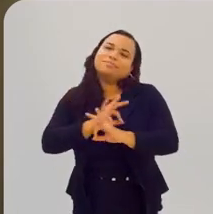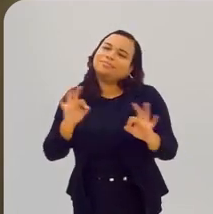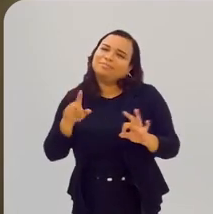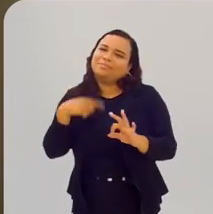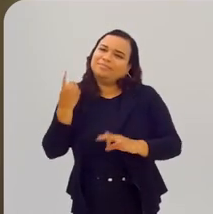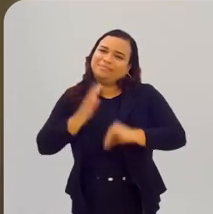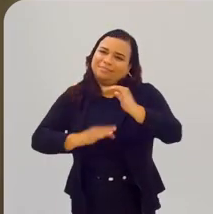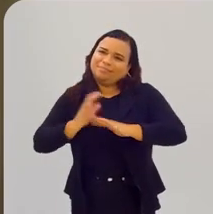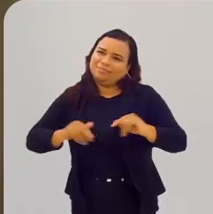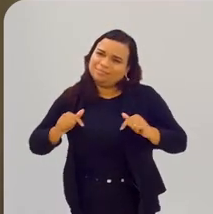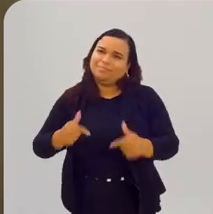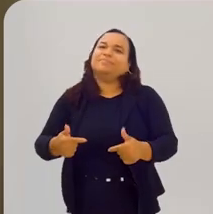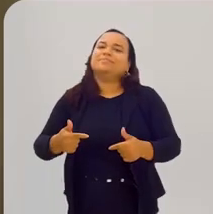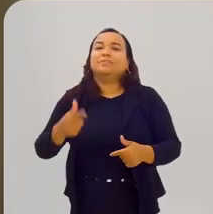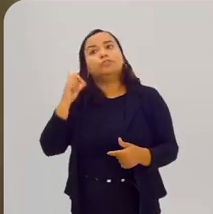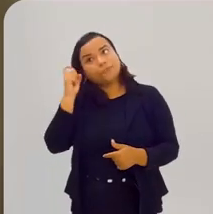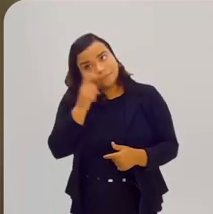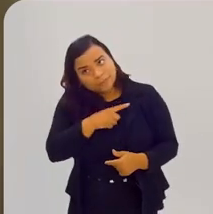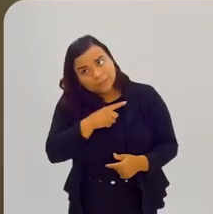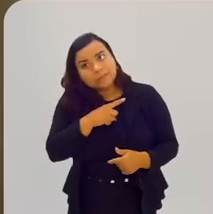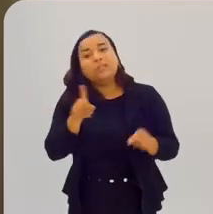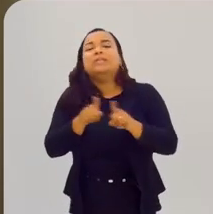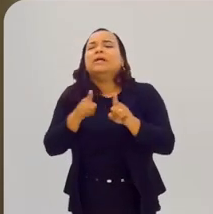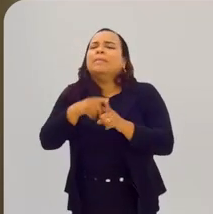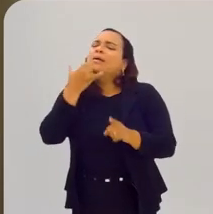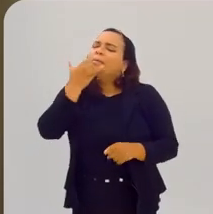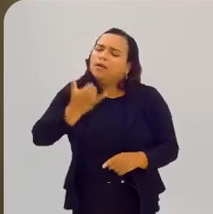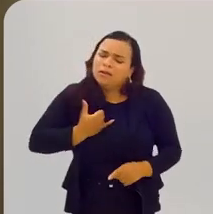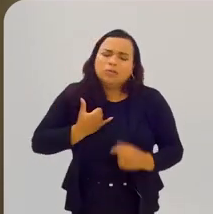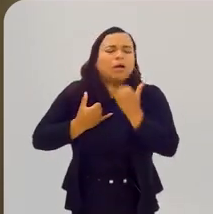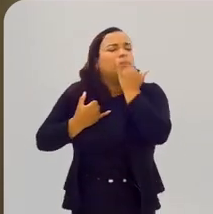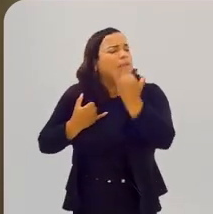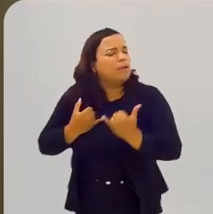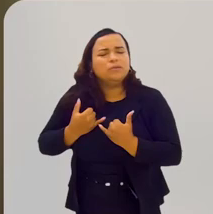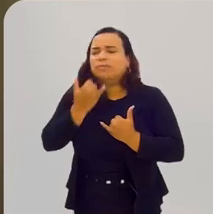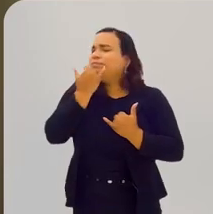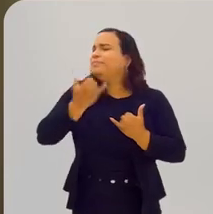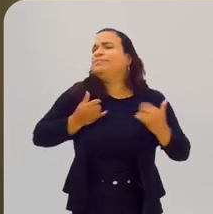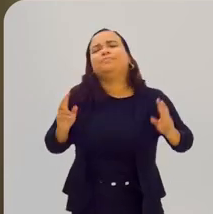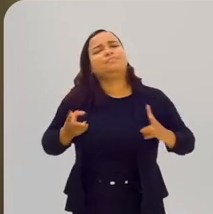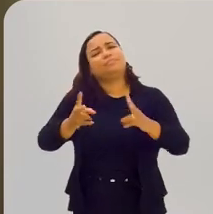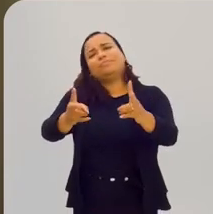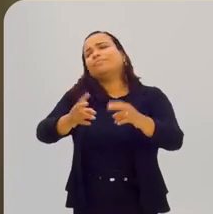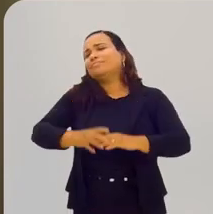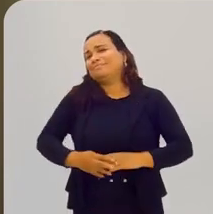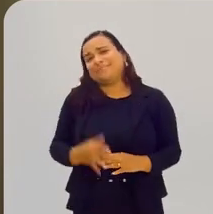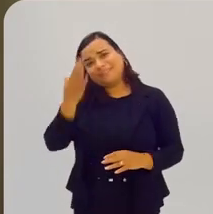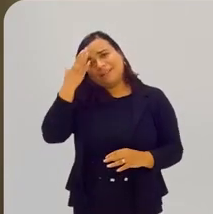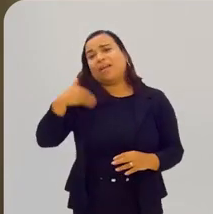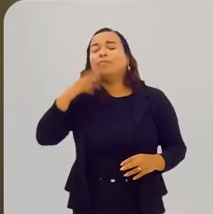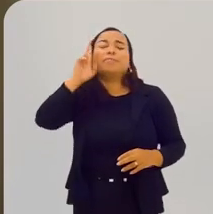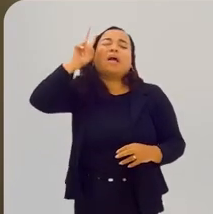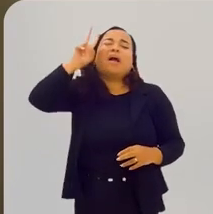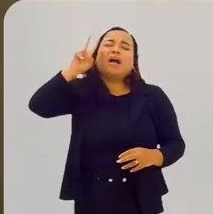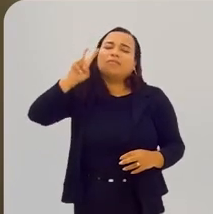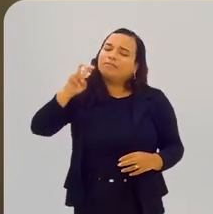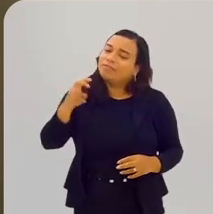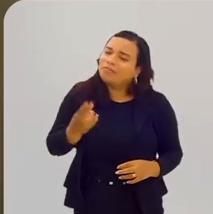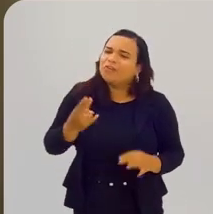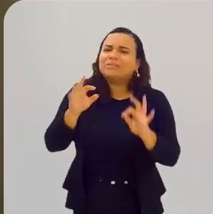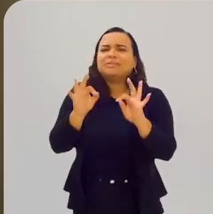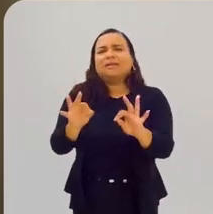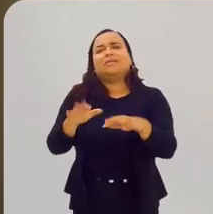coisa bem bacana a gente colocar em prática difícil como você falou e se perdoar se perdoar saber que você vai